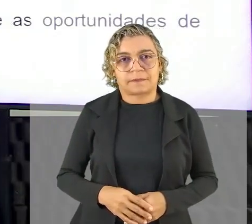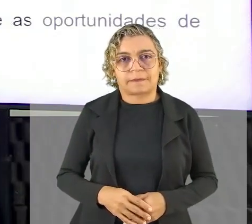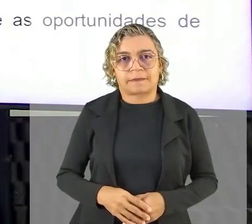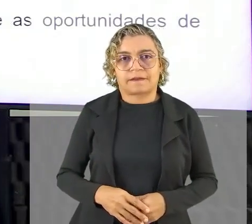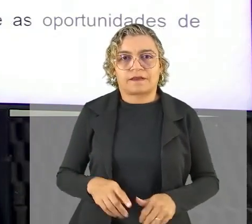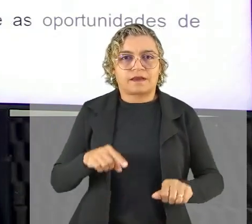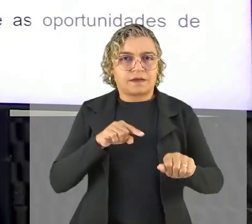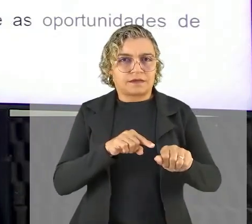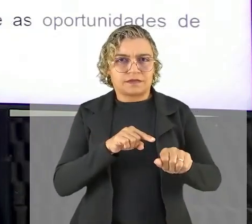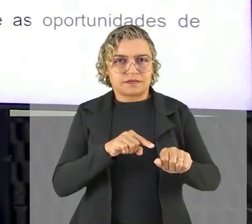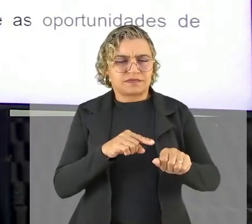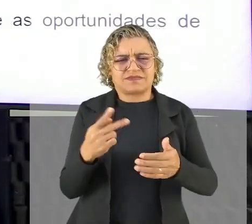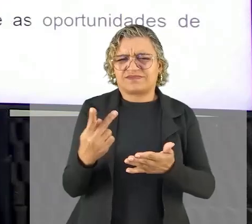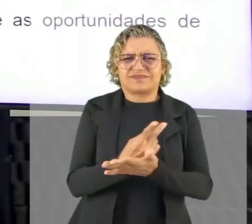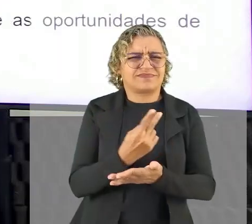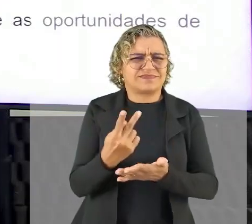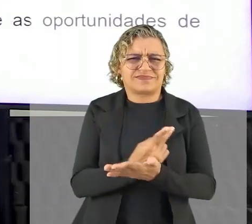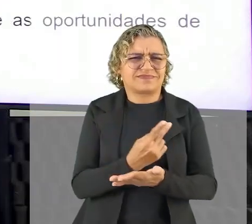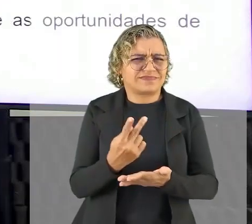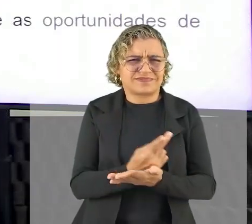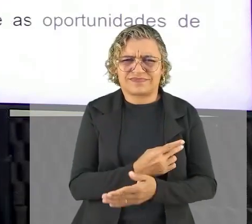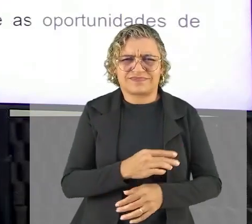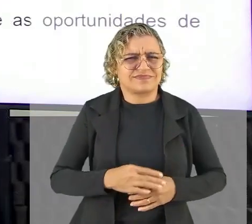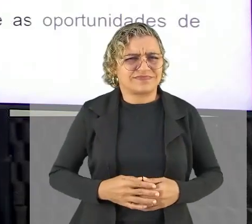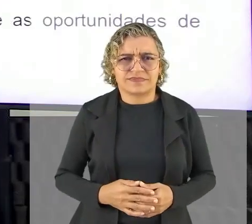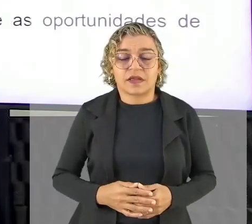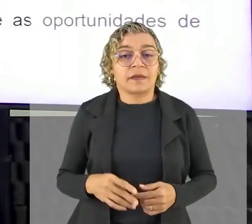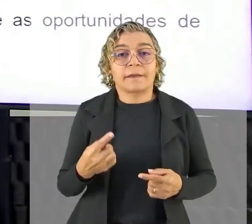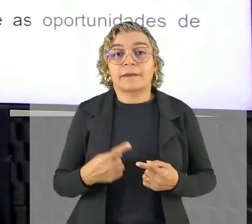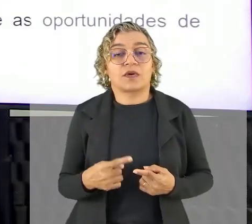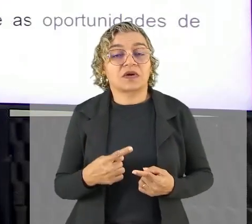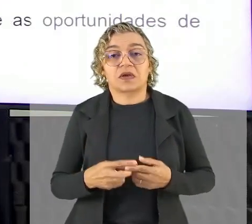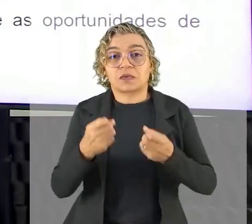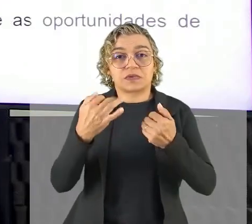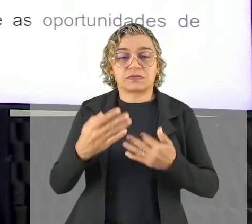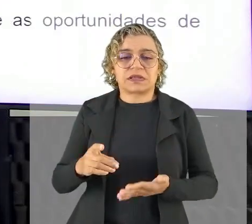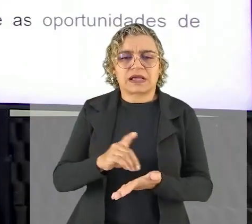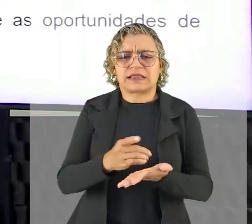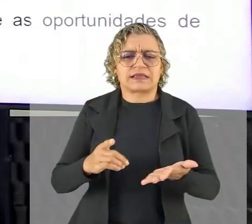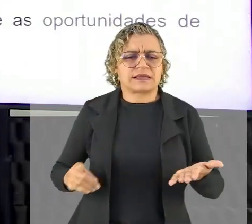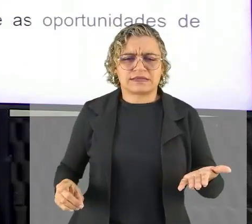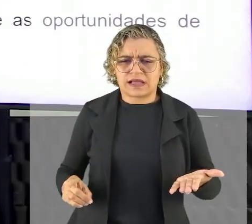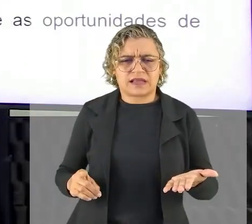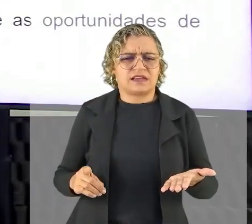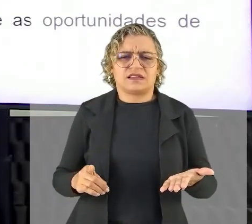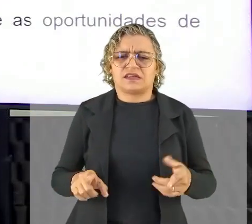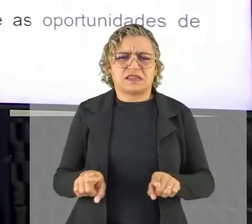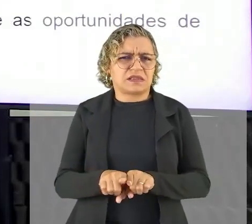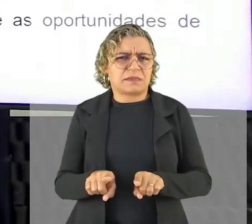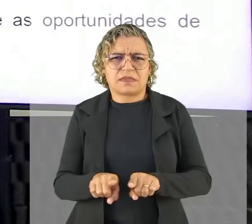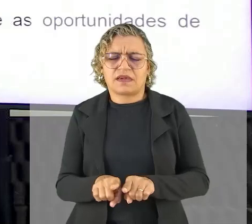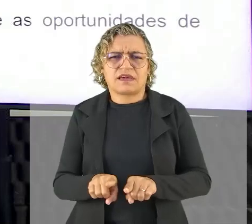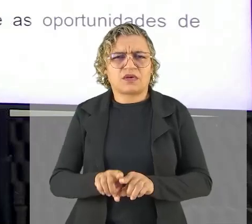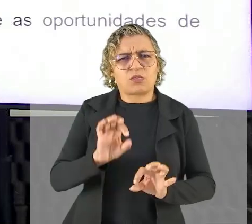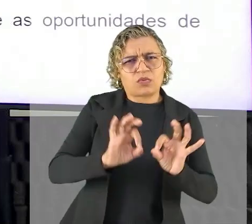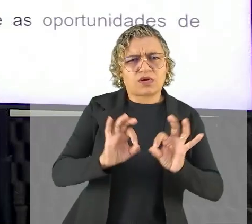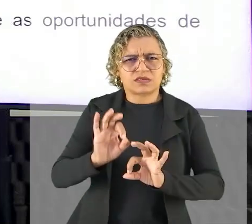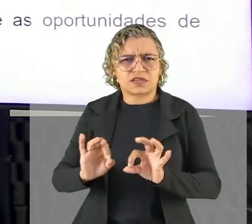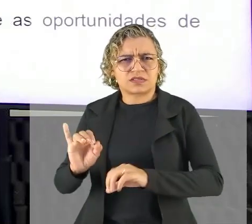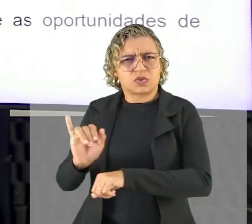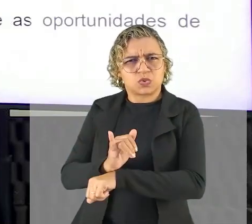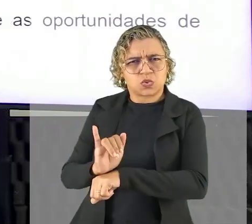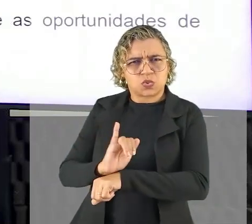essa alternativa está completamente errada porque pede a questão, porque ele não está se tratando de design gráfico e tampouco de produção de YouTube. O YouTube aqui é só uma